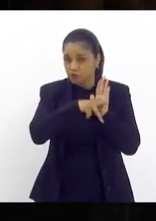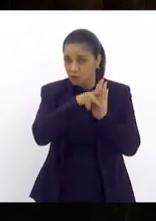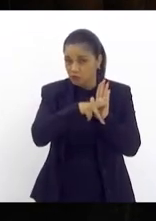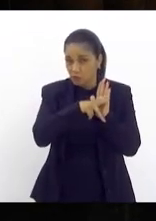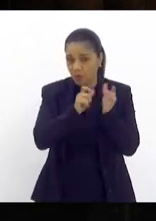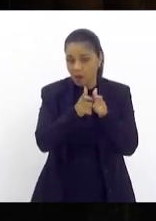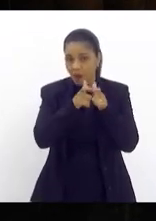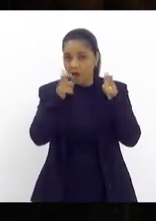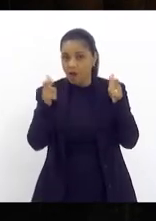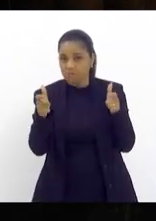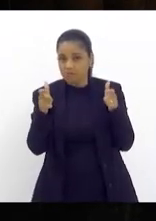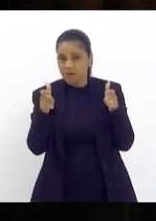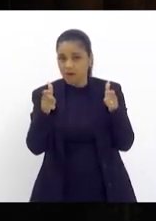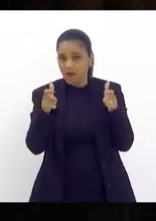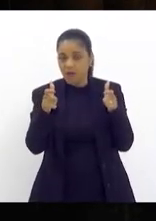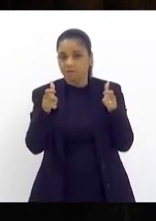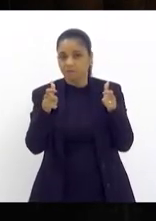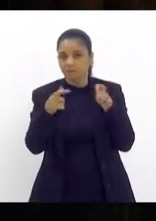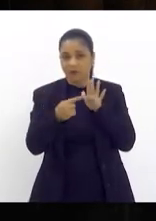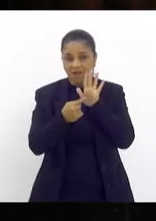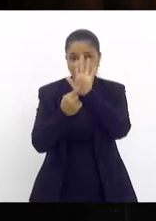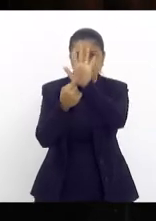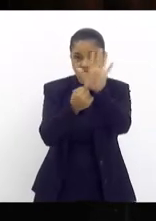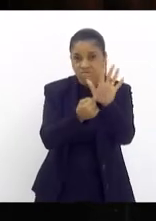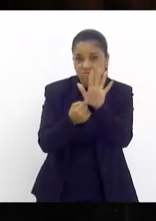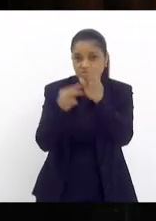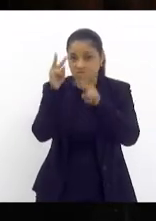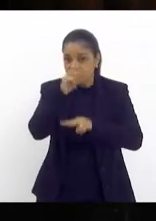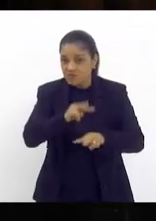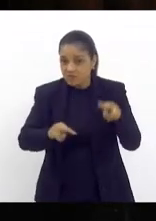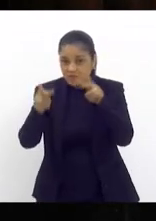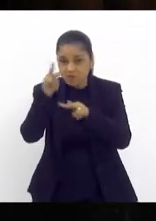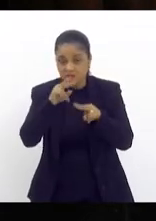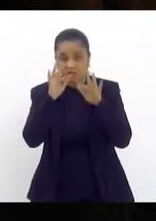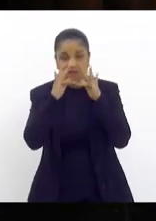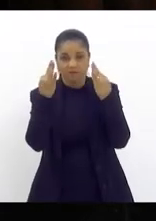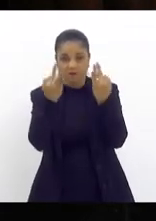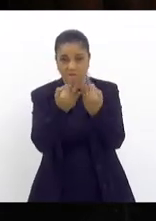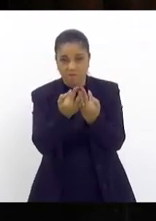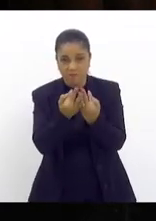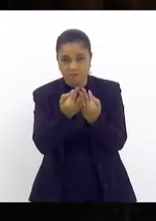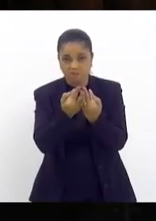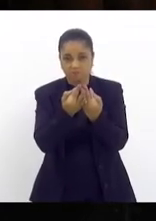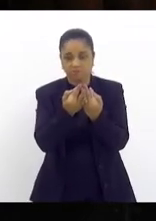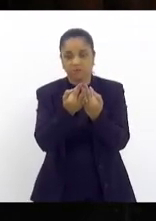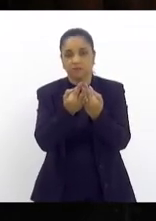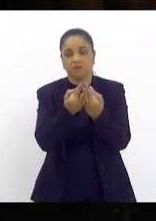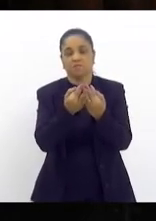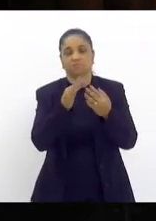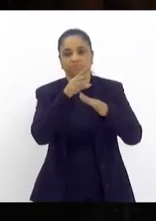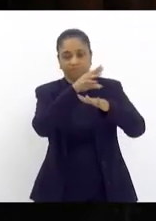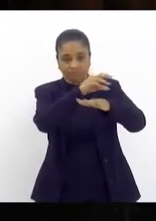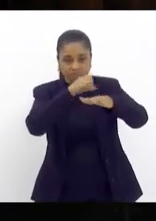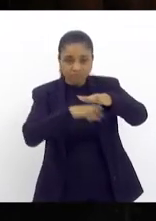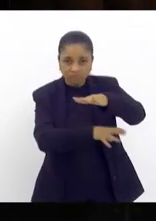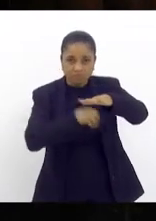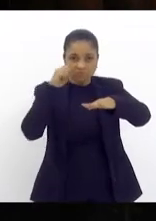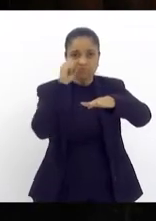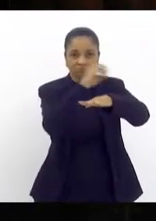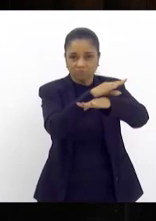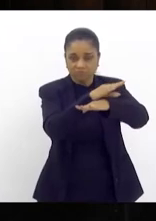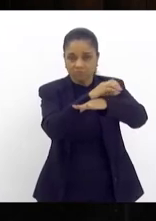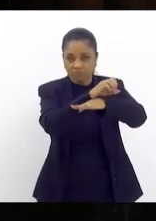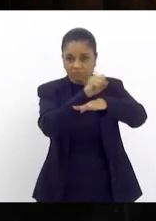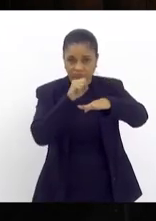amplie a elegibilidade dessas famílias para terem acesso ao Super RJ. Ou seja, não faz